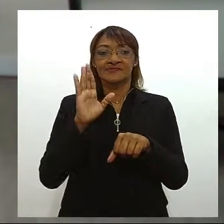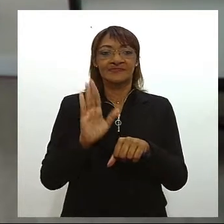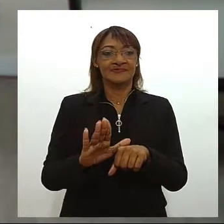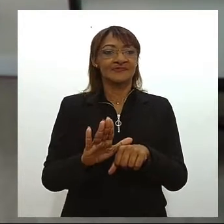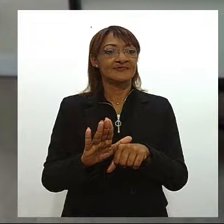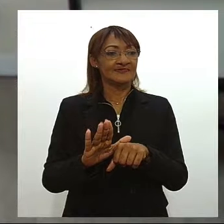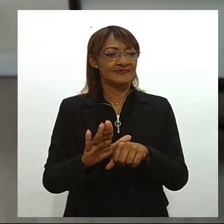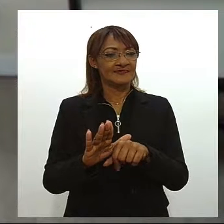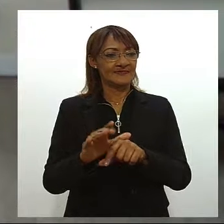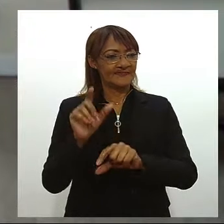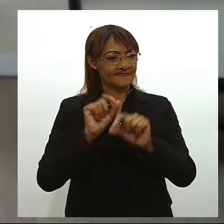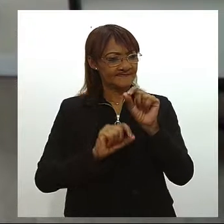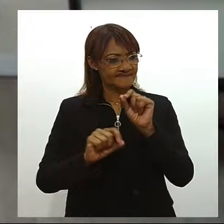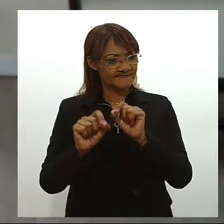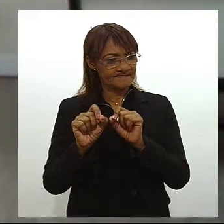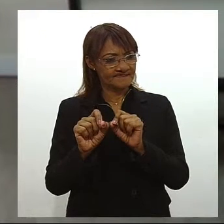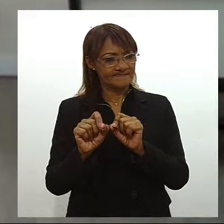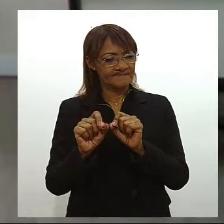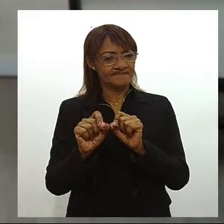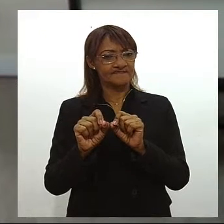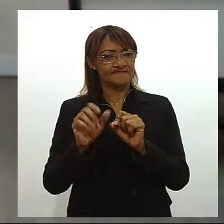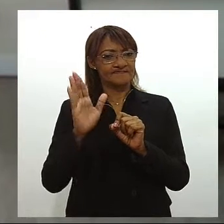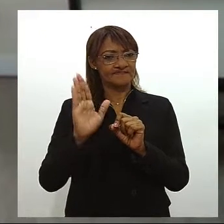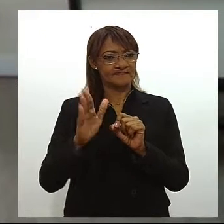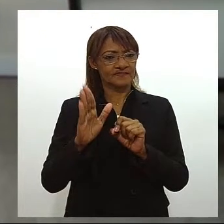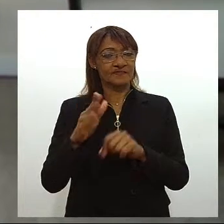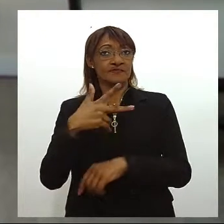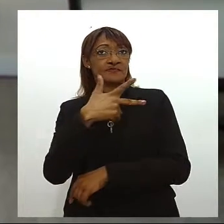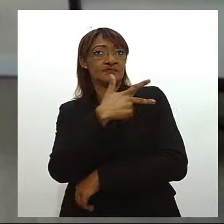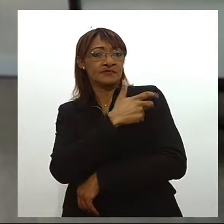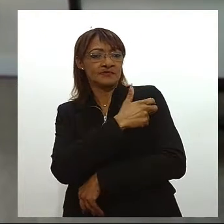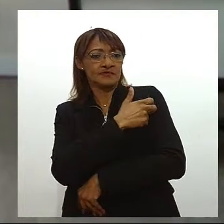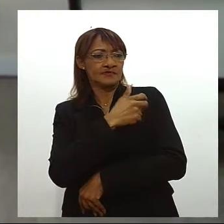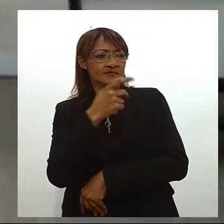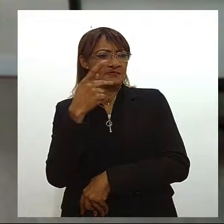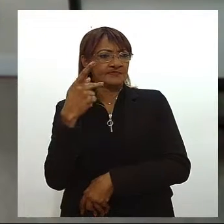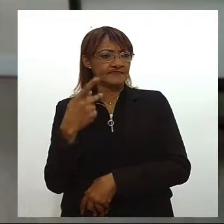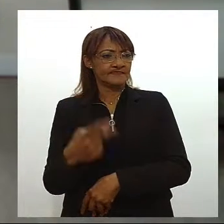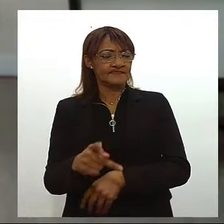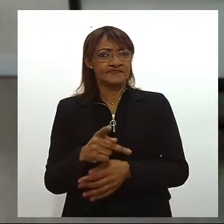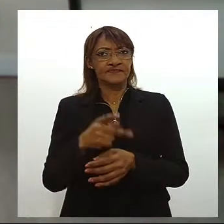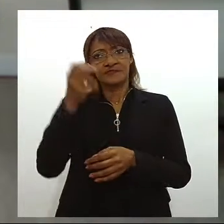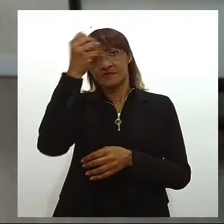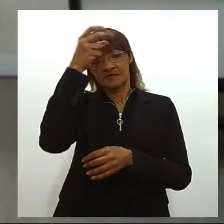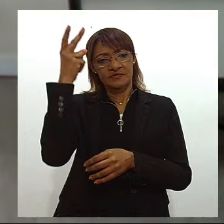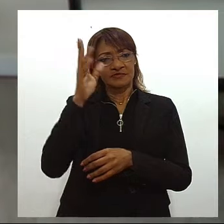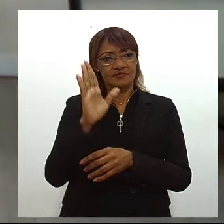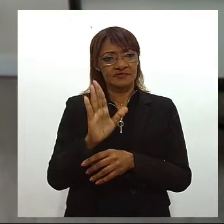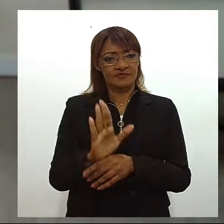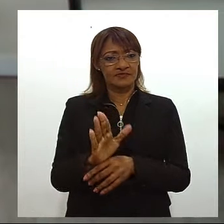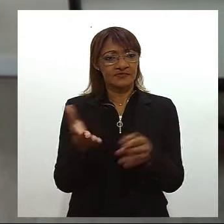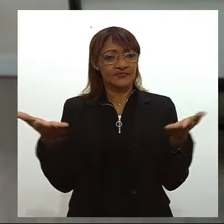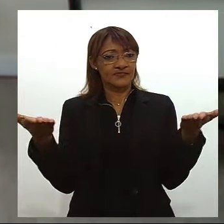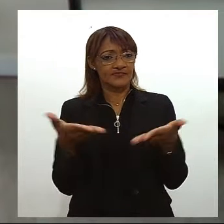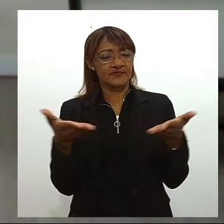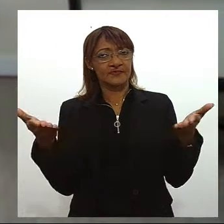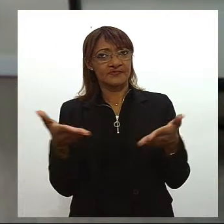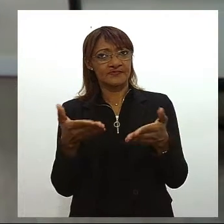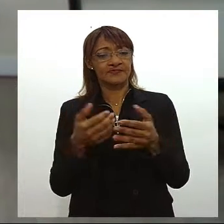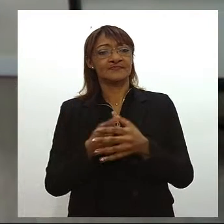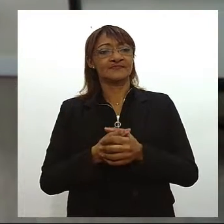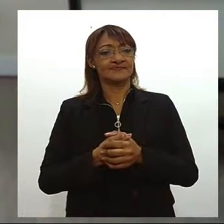da segunda temporada do Bora Conversar. A segunda temporada, que está sendo apresentada pelo jornalista Júnior Ventura, traz hoje, no episódio,